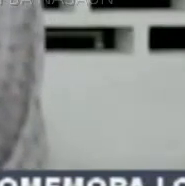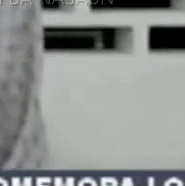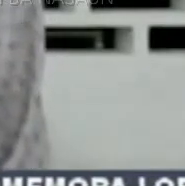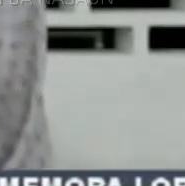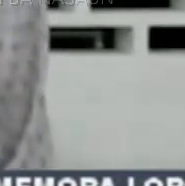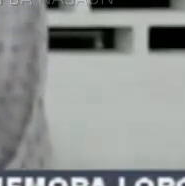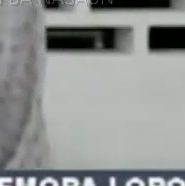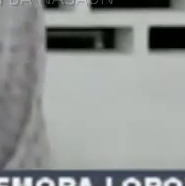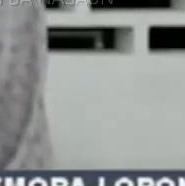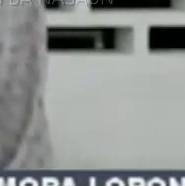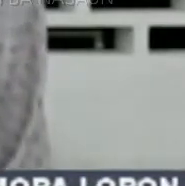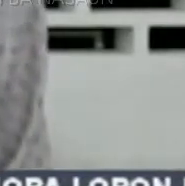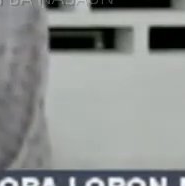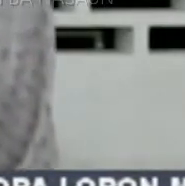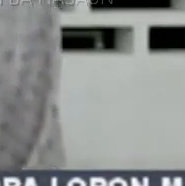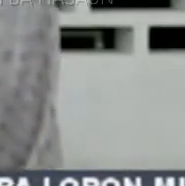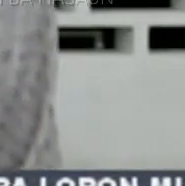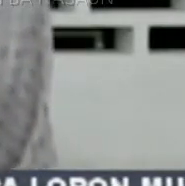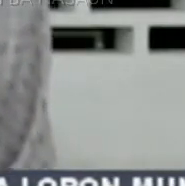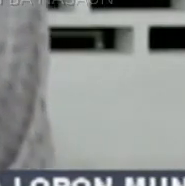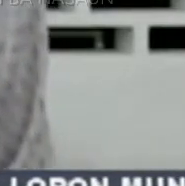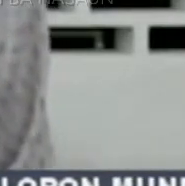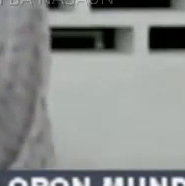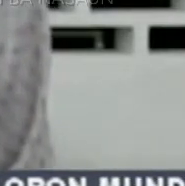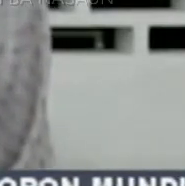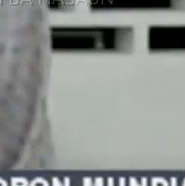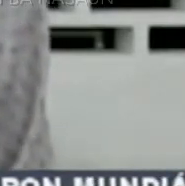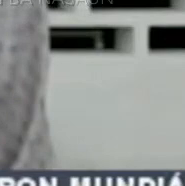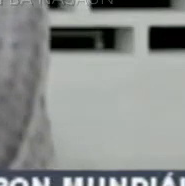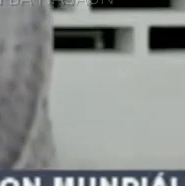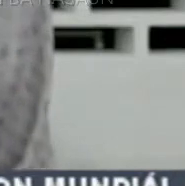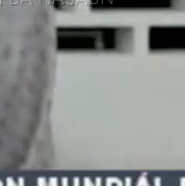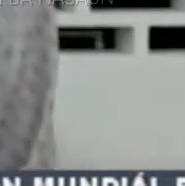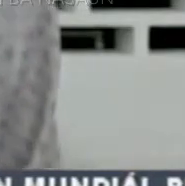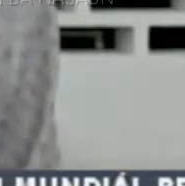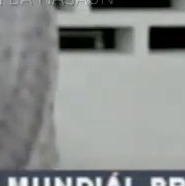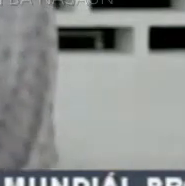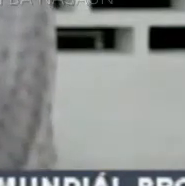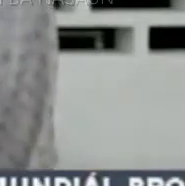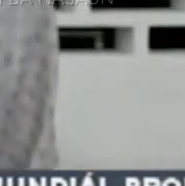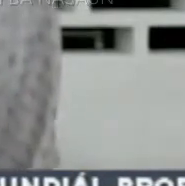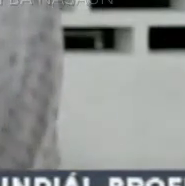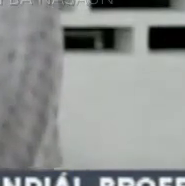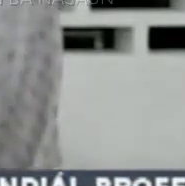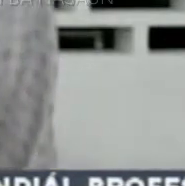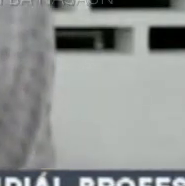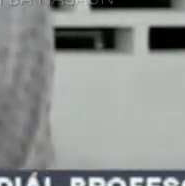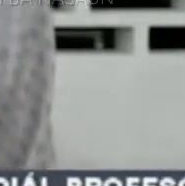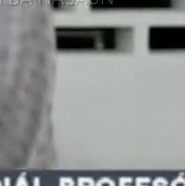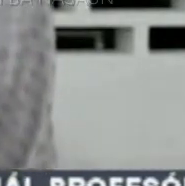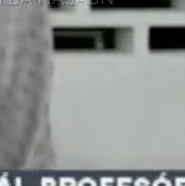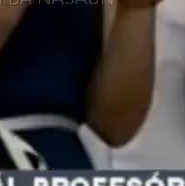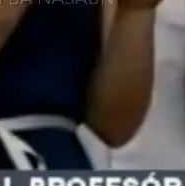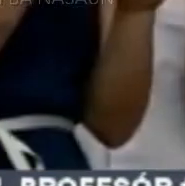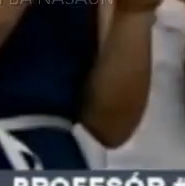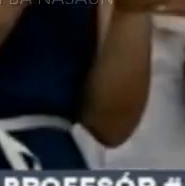ter uma educação inclusiva, equitativa e sustentável neste mundo cada vez mais complicado, mas nós temos a obrigação